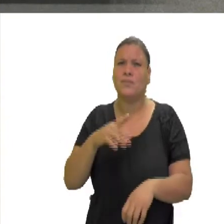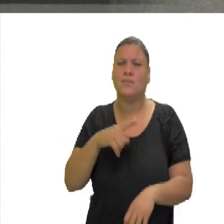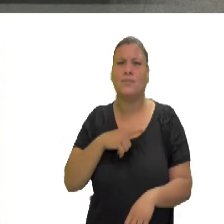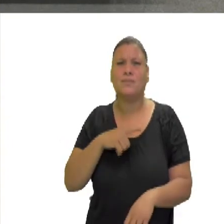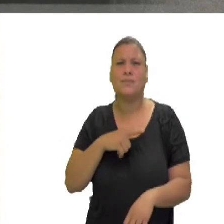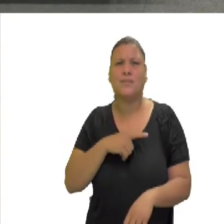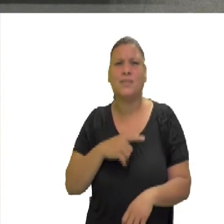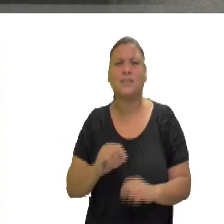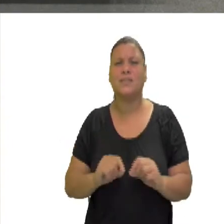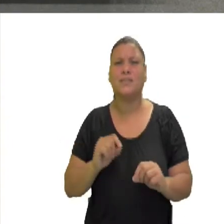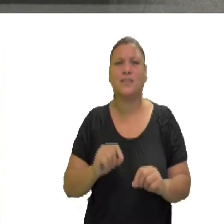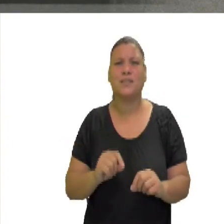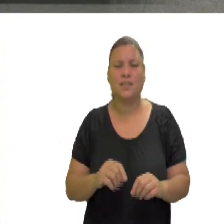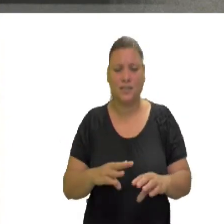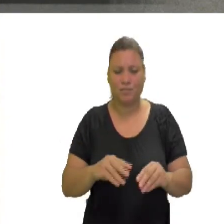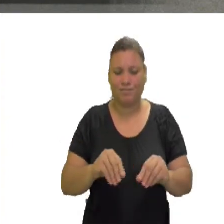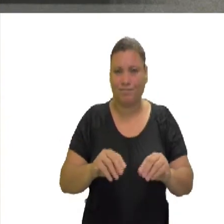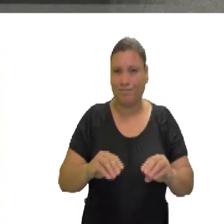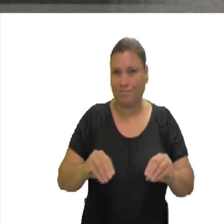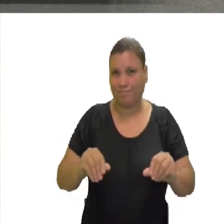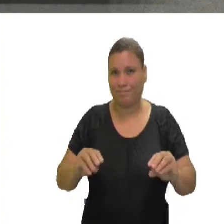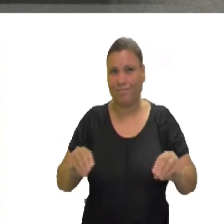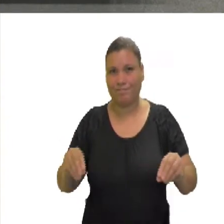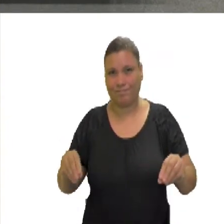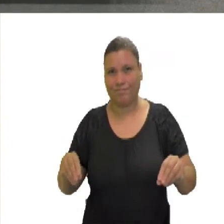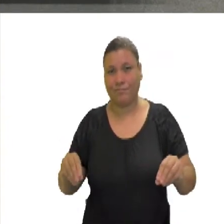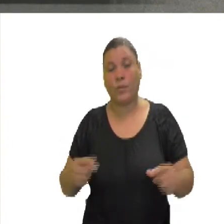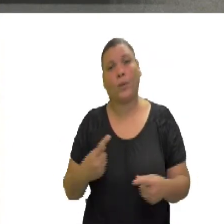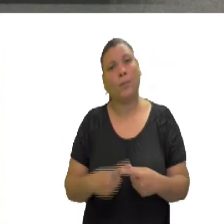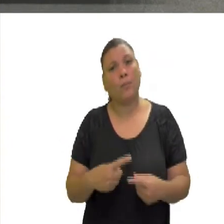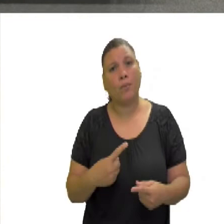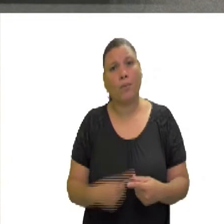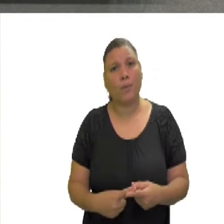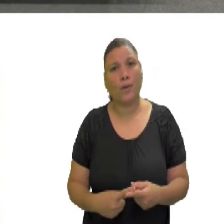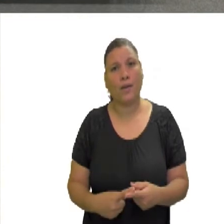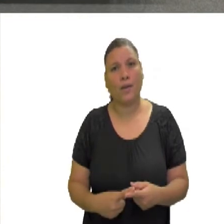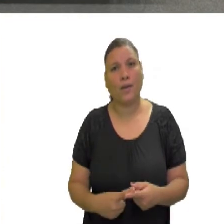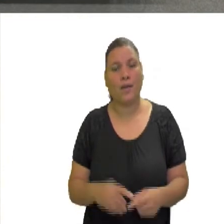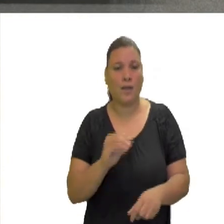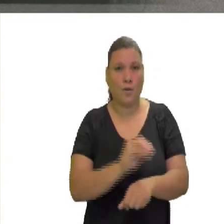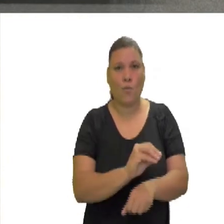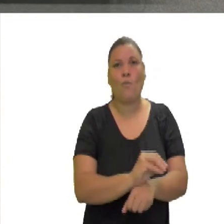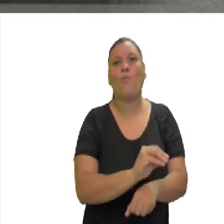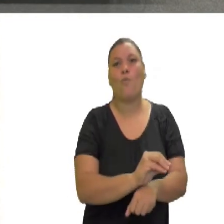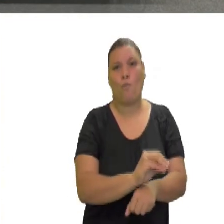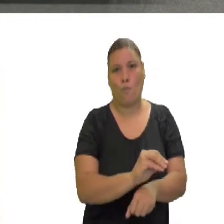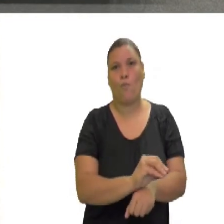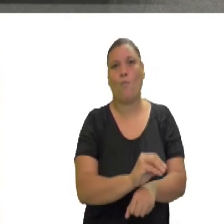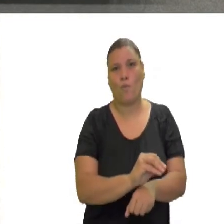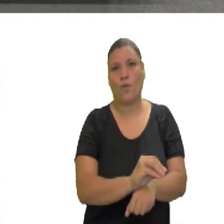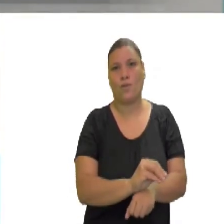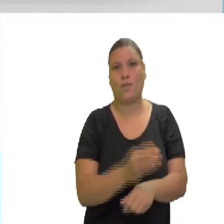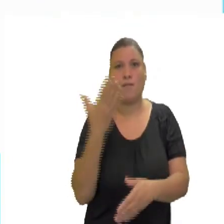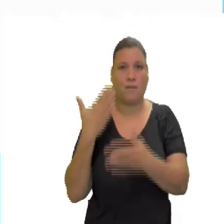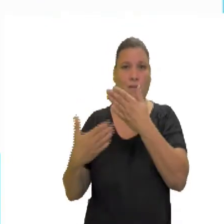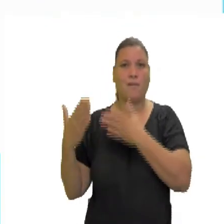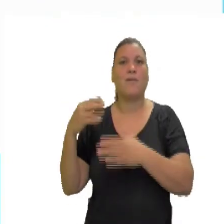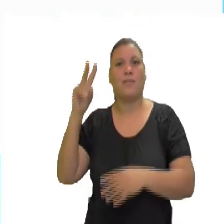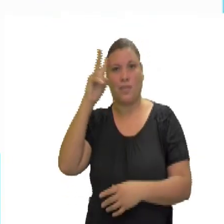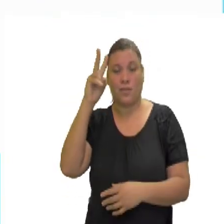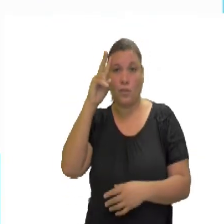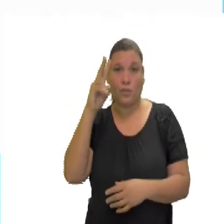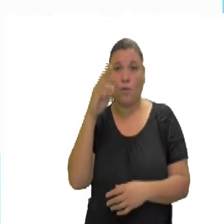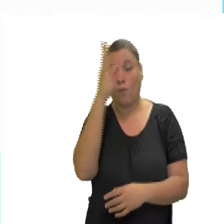querem preservar as estradas como patrimônio histórico do nosso país. E aí, a gente tem o